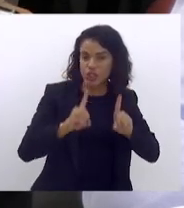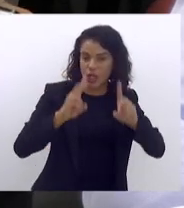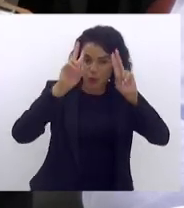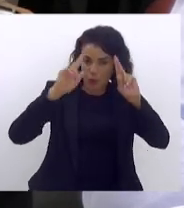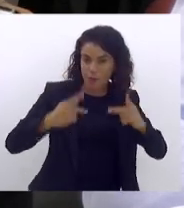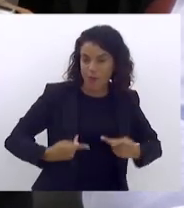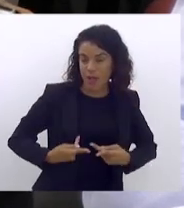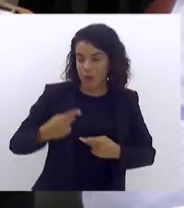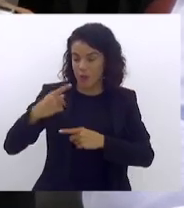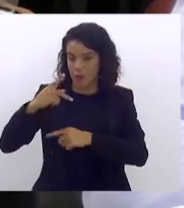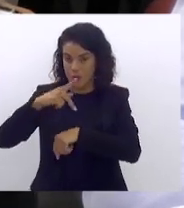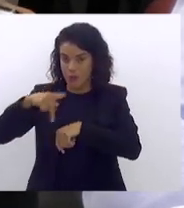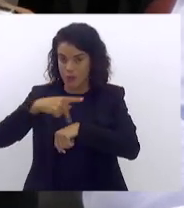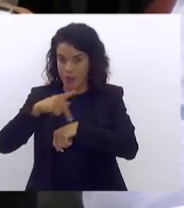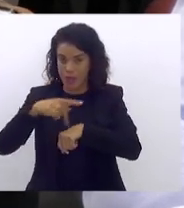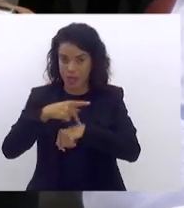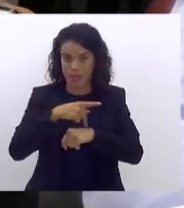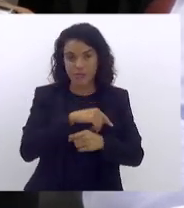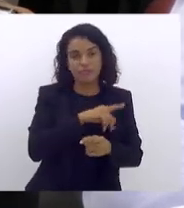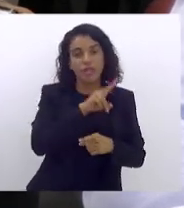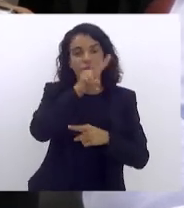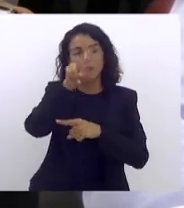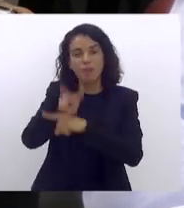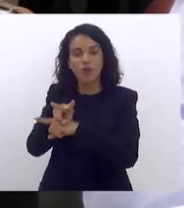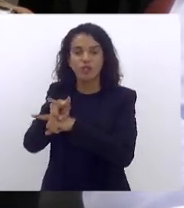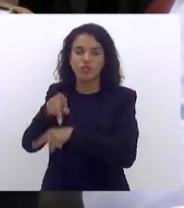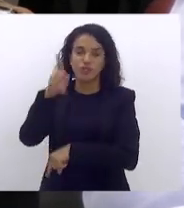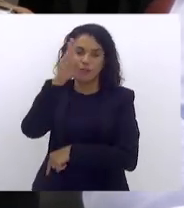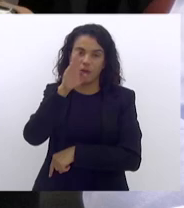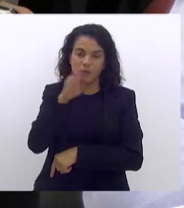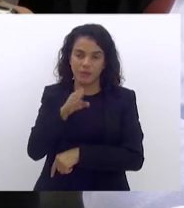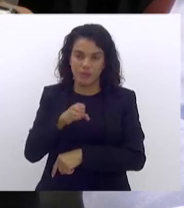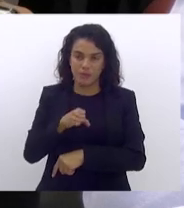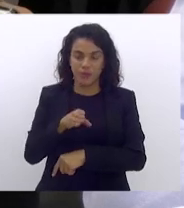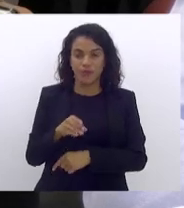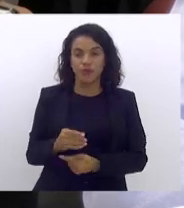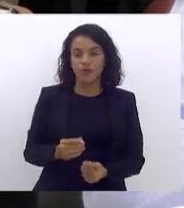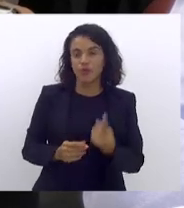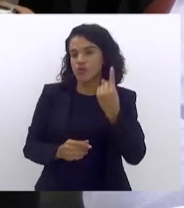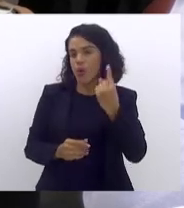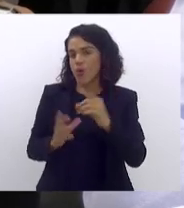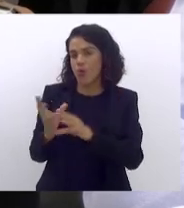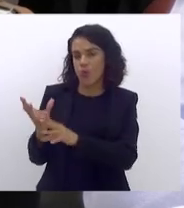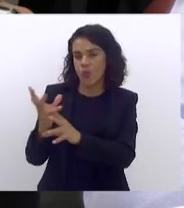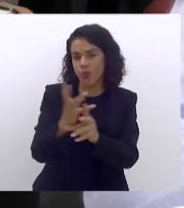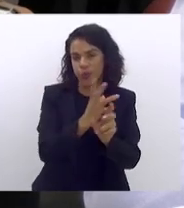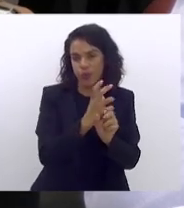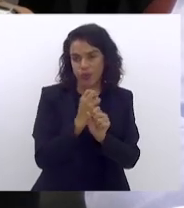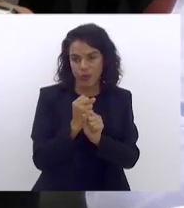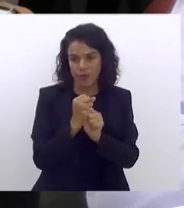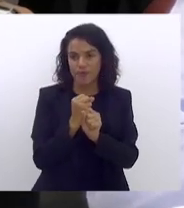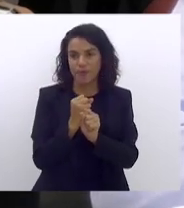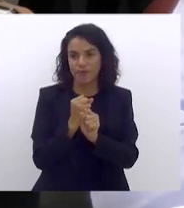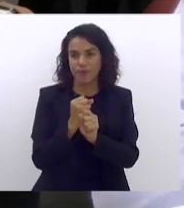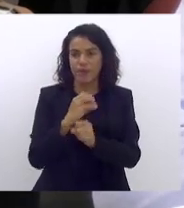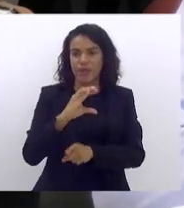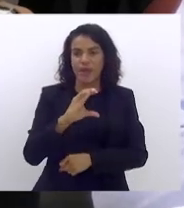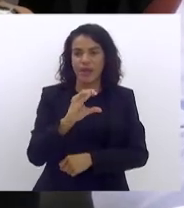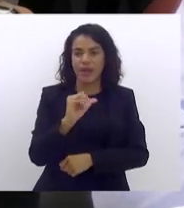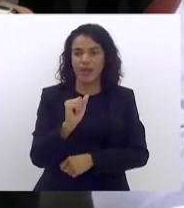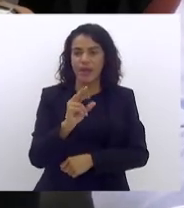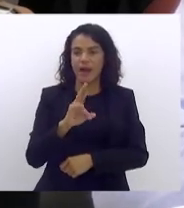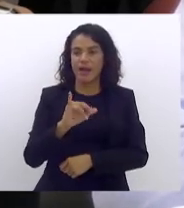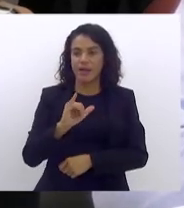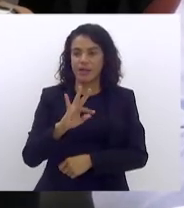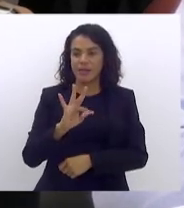seu país, sendo reconhecido pelo nosso. Quero deixar aqui apenas um dado produzido pela Caritas, uma